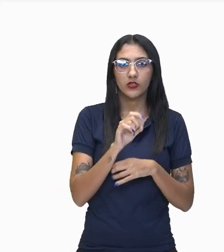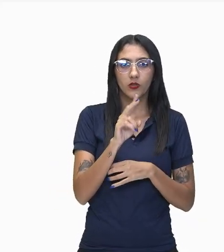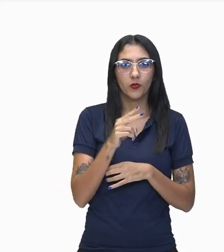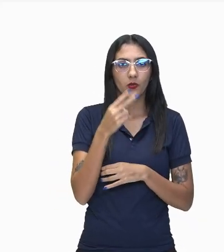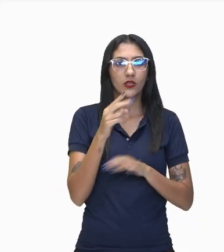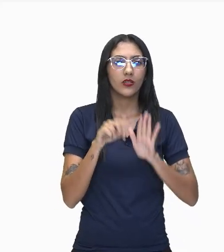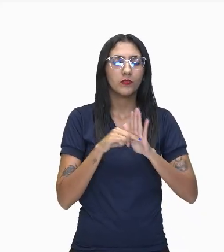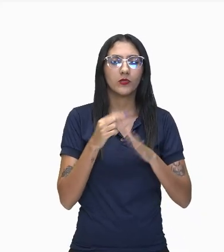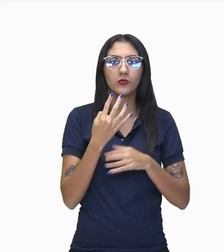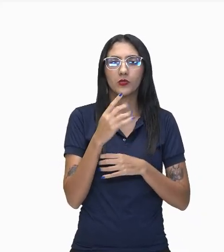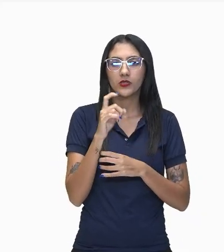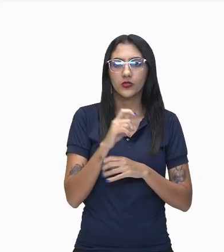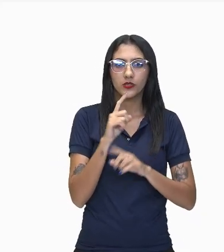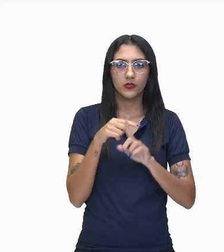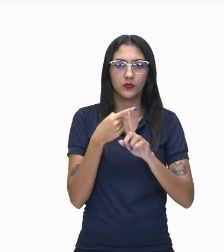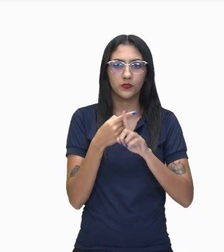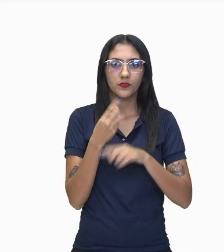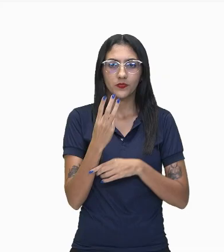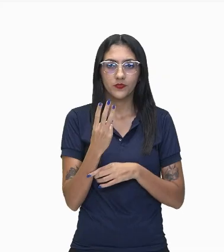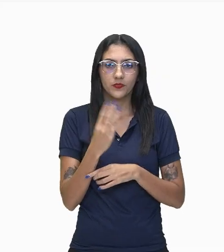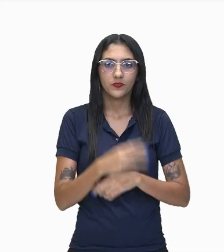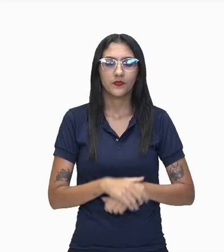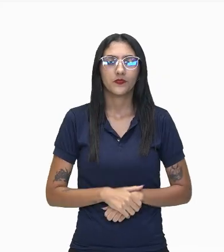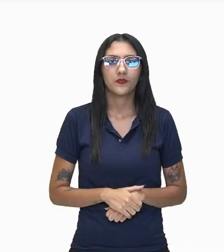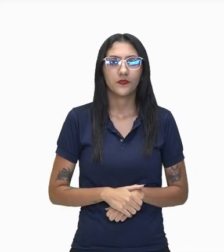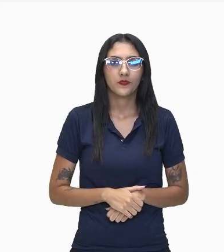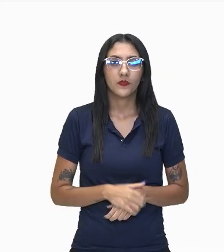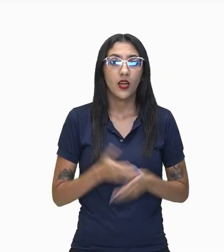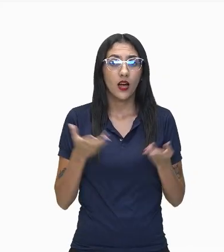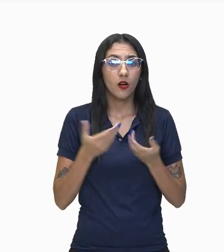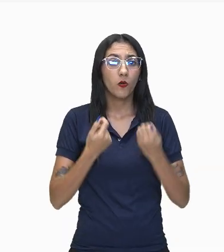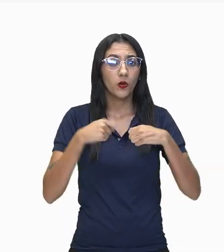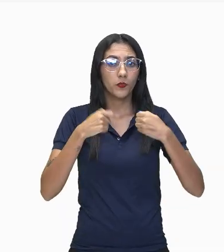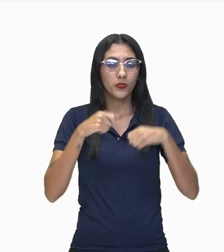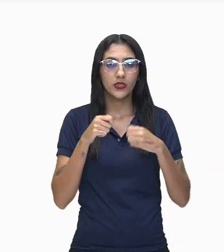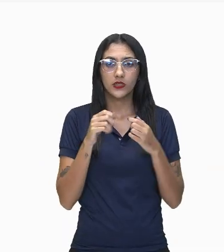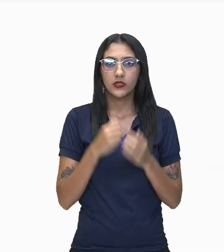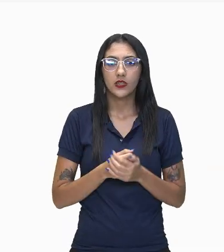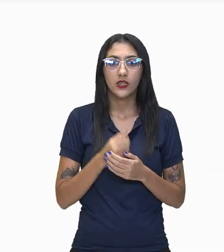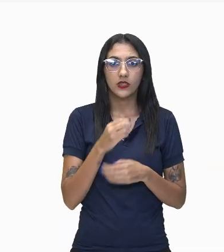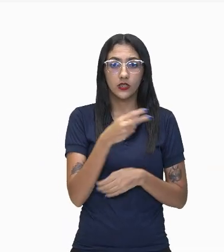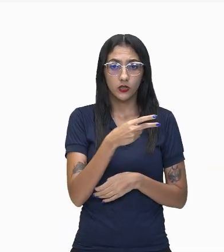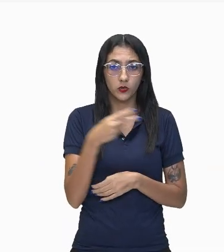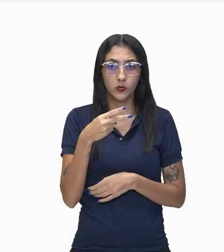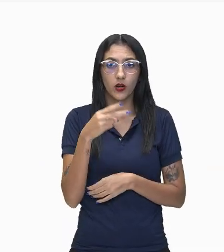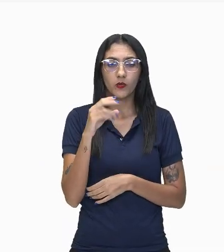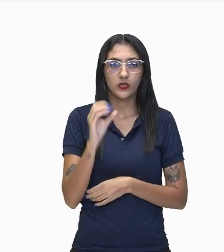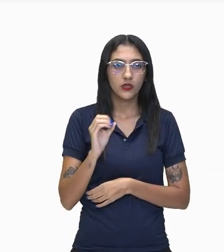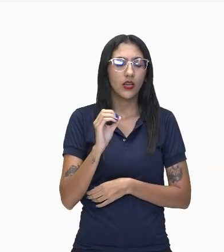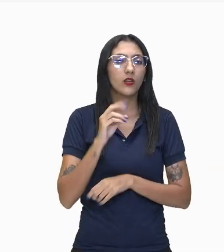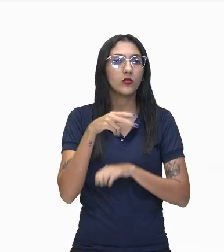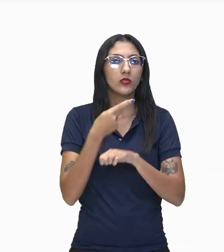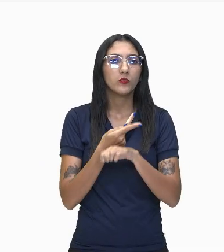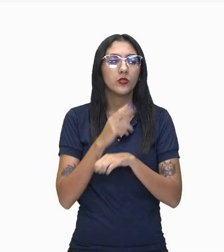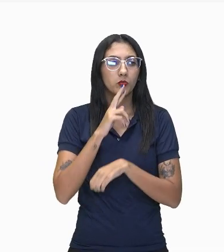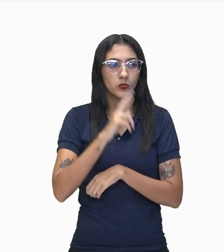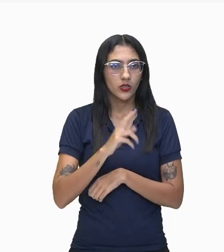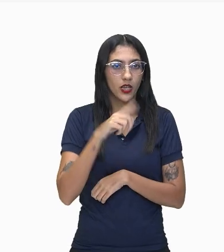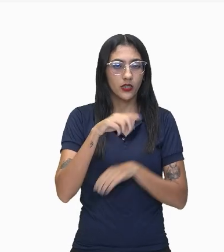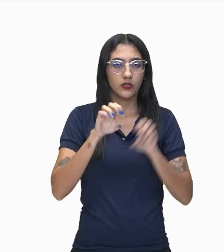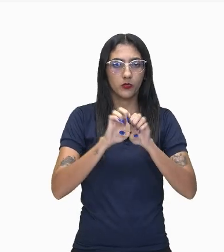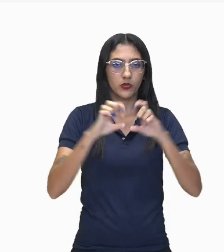mais 3, e a gente vai igualar ela a zero e resolver essa equação. Como é que a